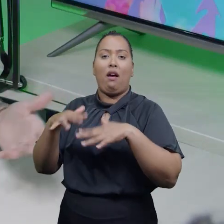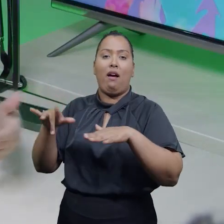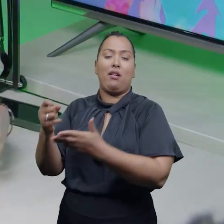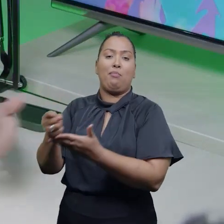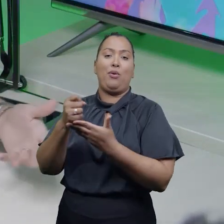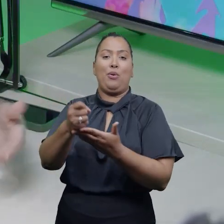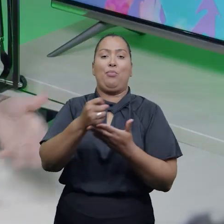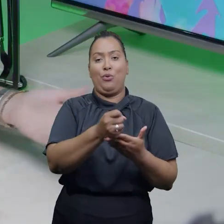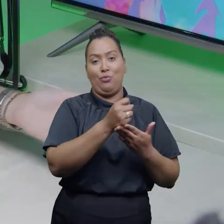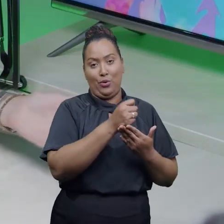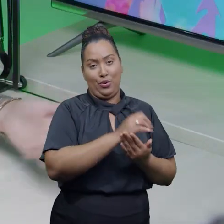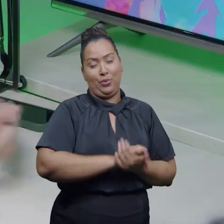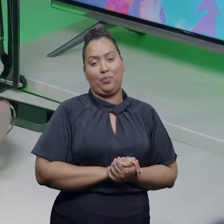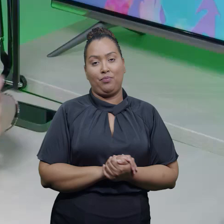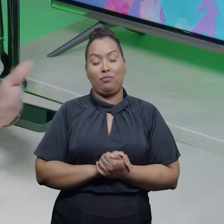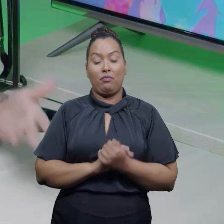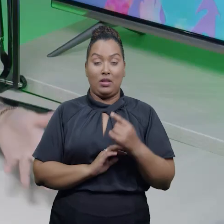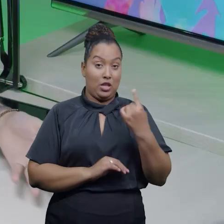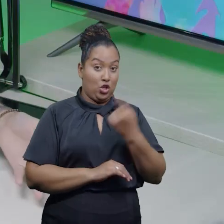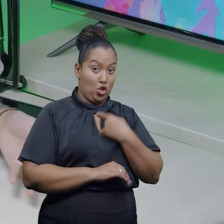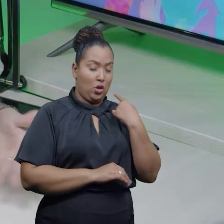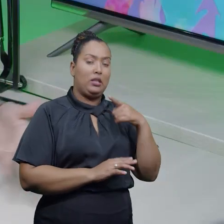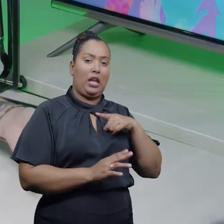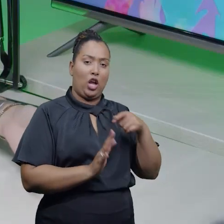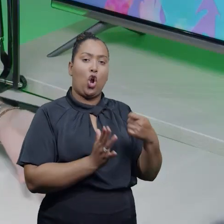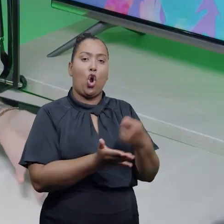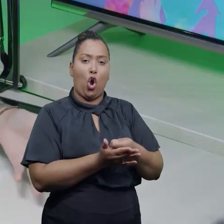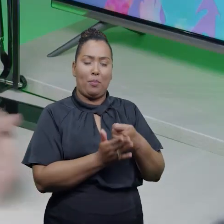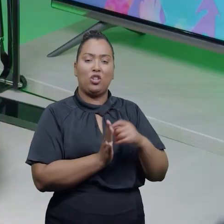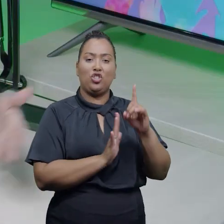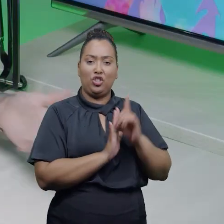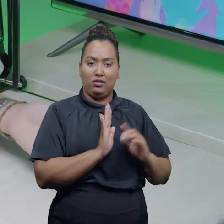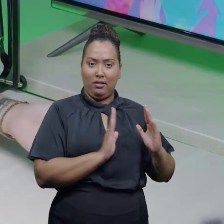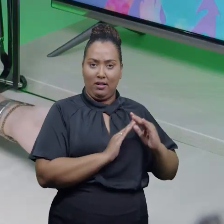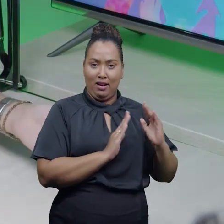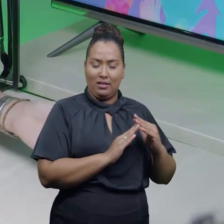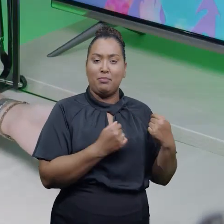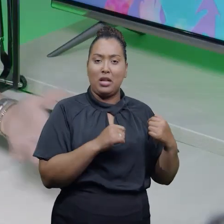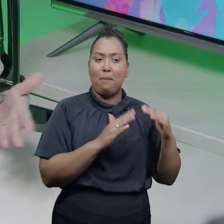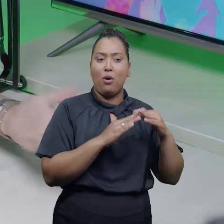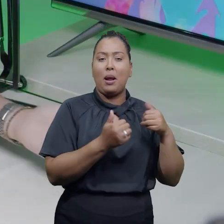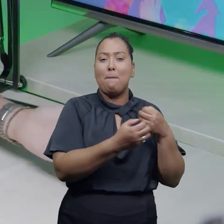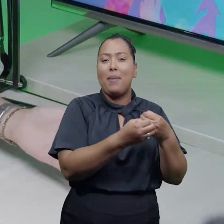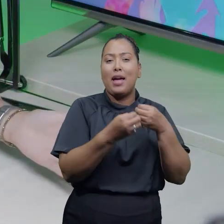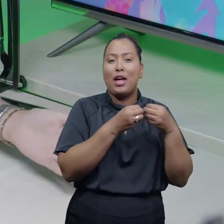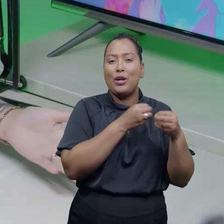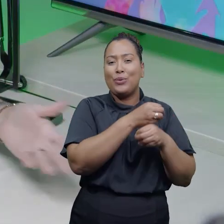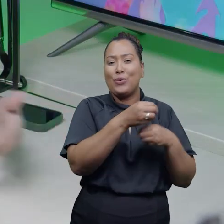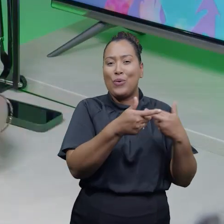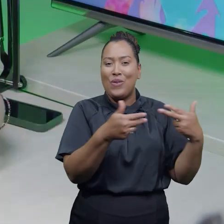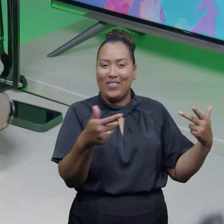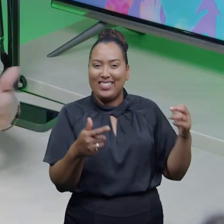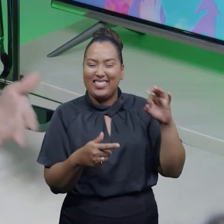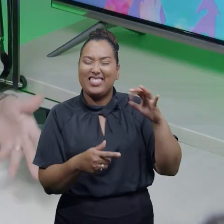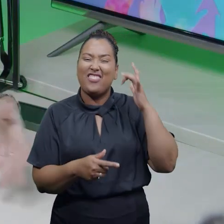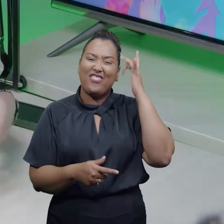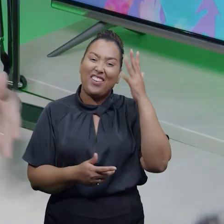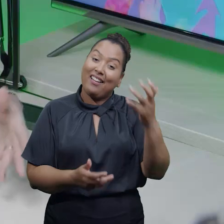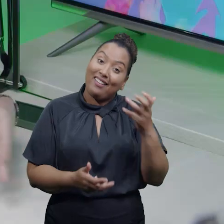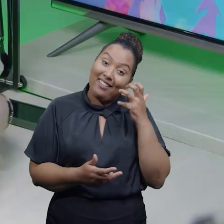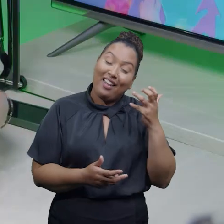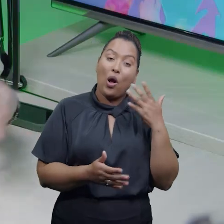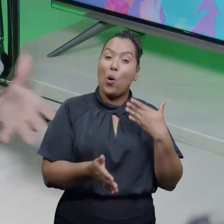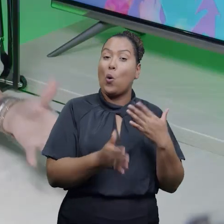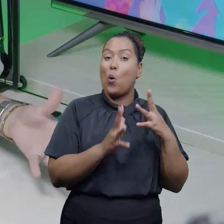dia. Veja, nós que temos direito à moradia garantida, nós também queremos morar bem localizados. Queremos